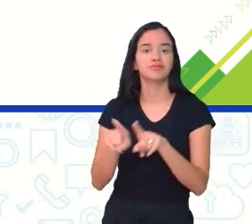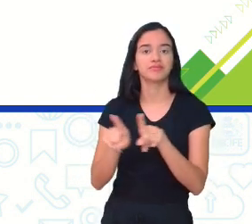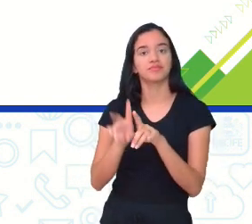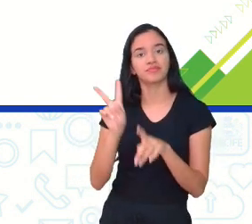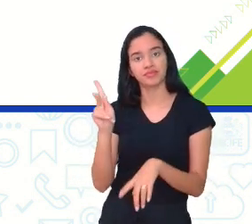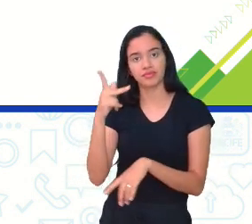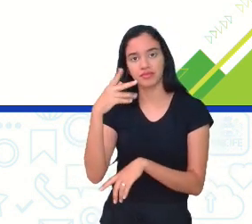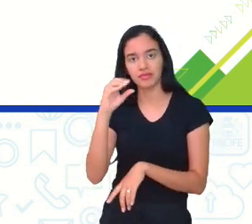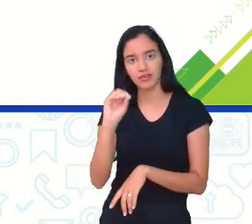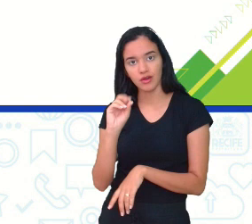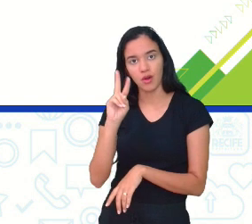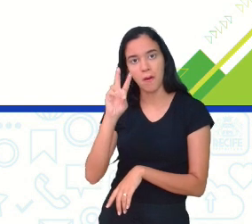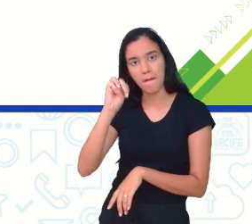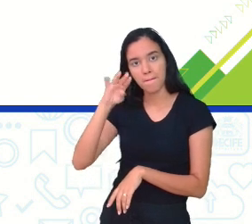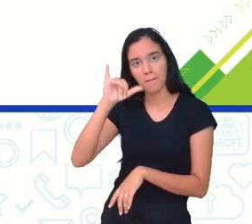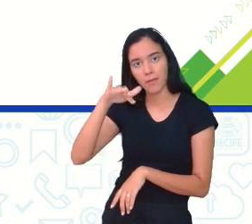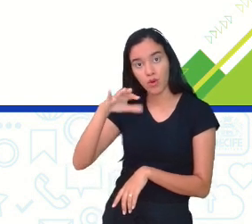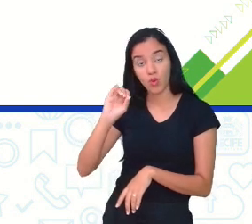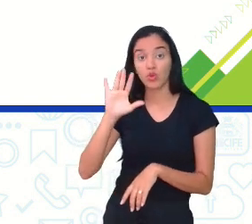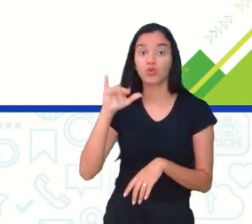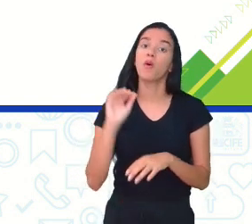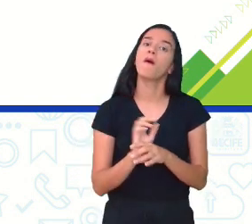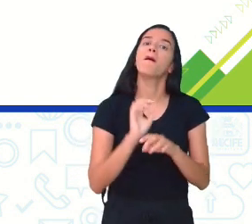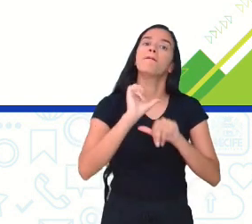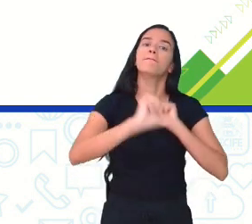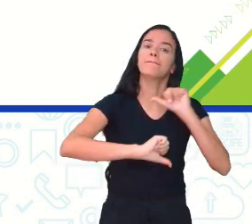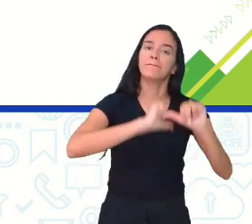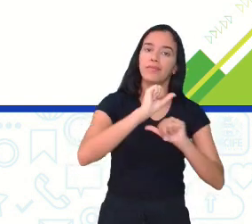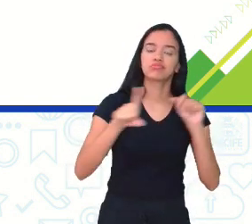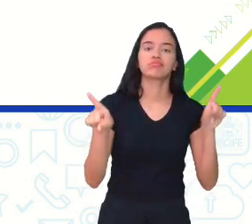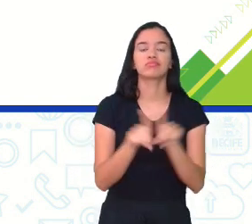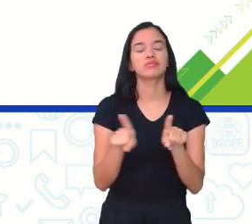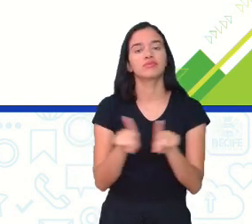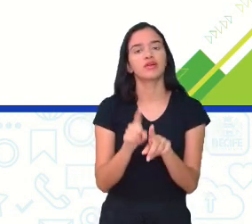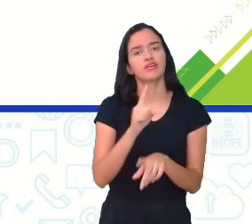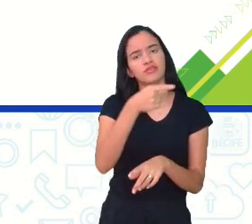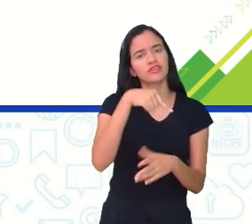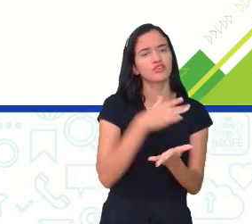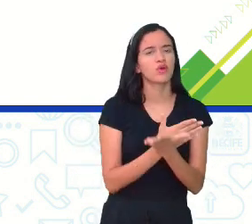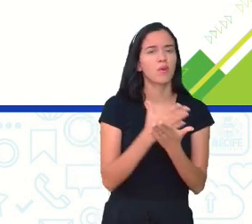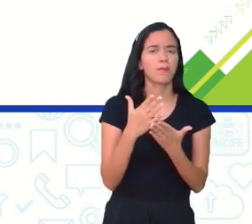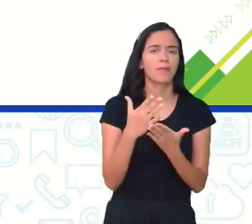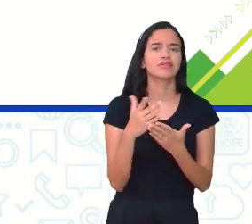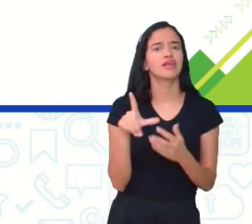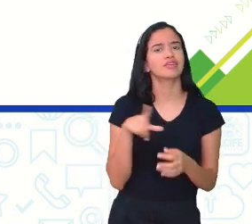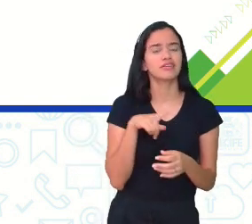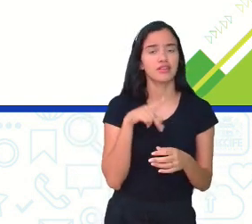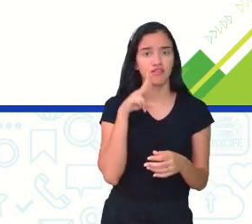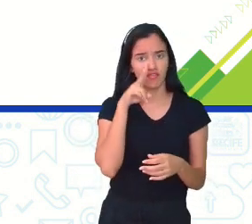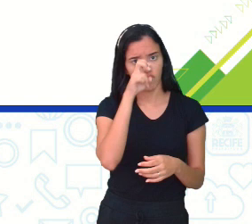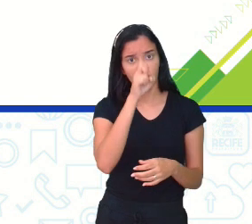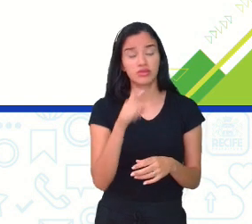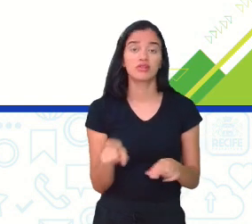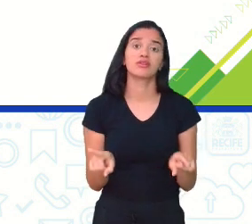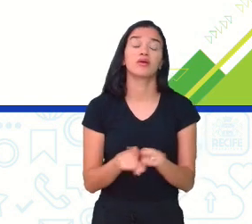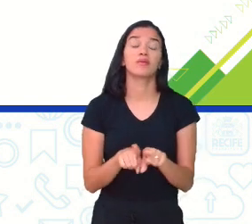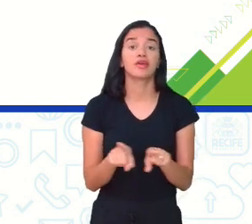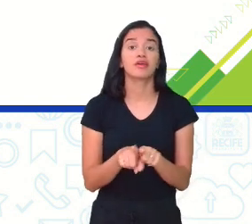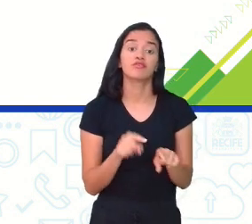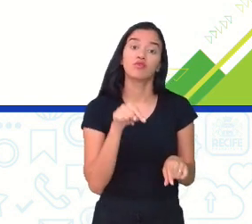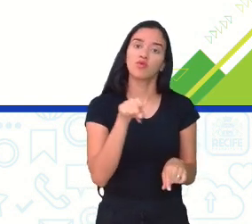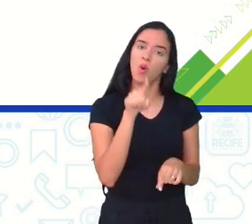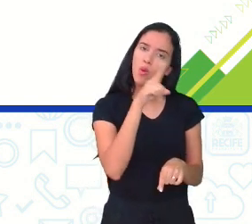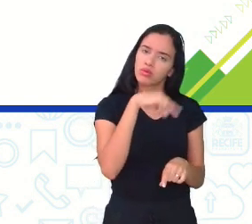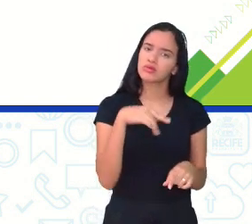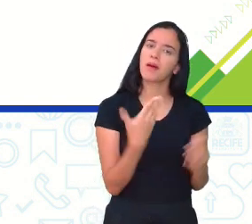Vão mudando dentro do corpo, vocês começam a mudar a capacidade de ter força também. Então, quando você é mais